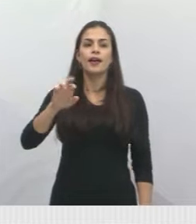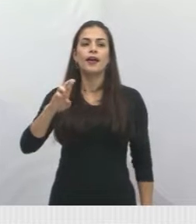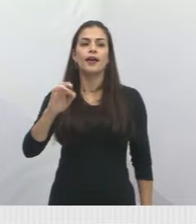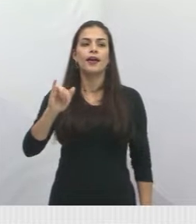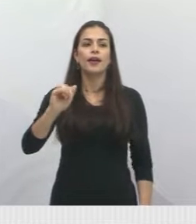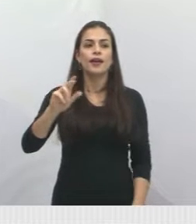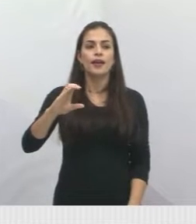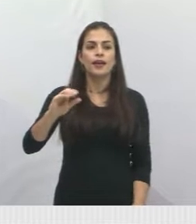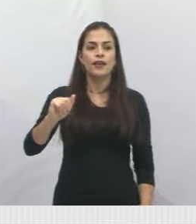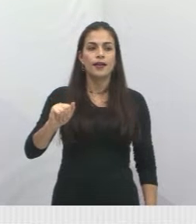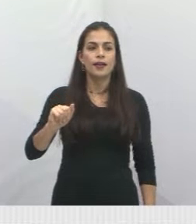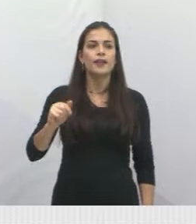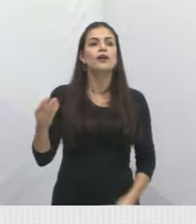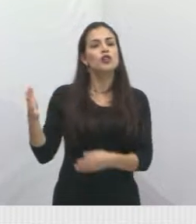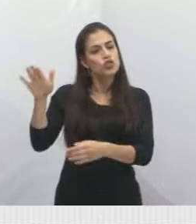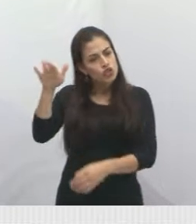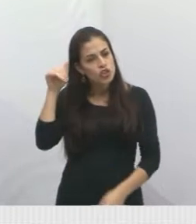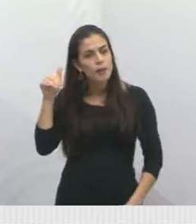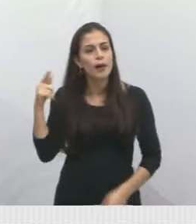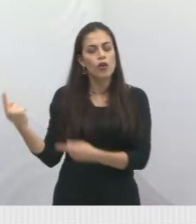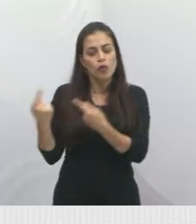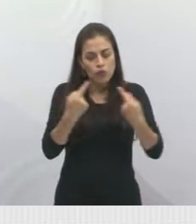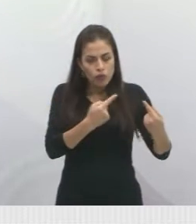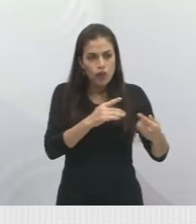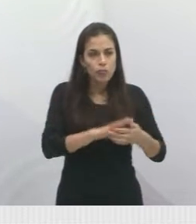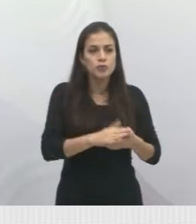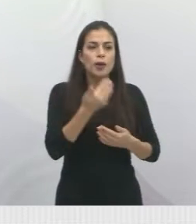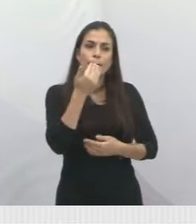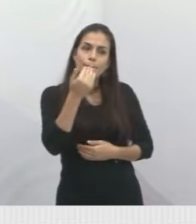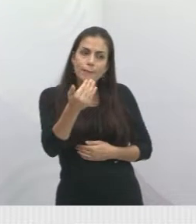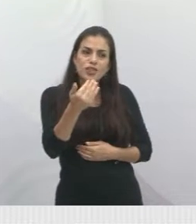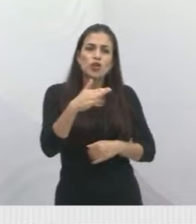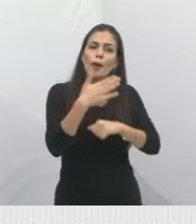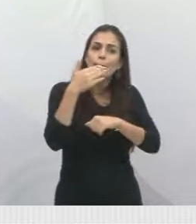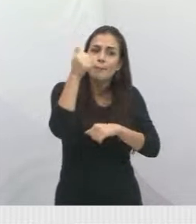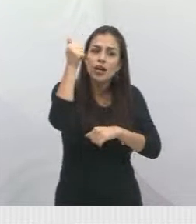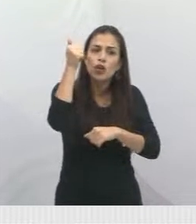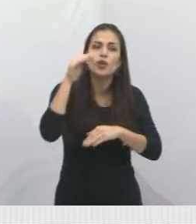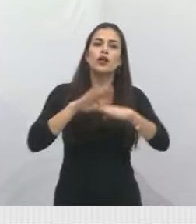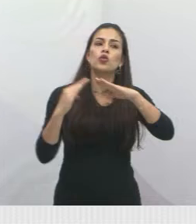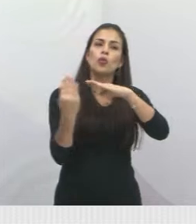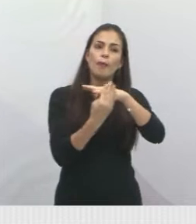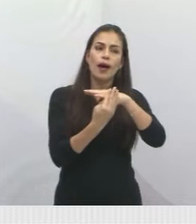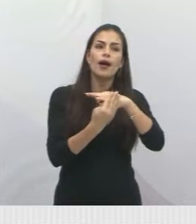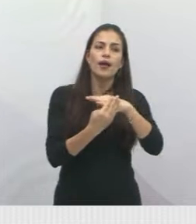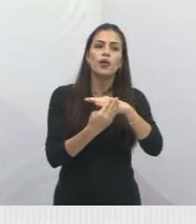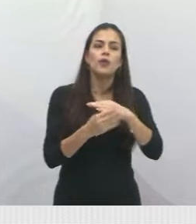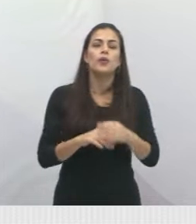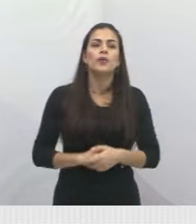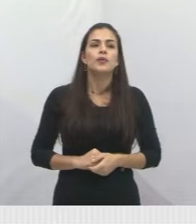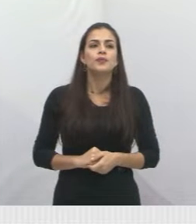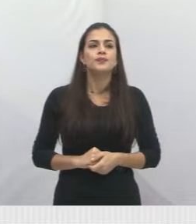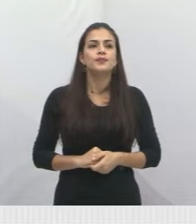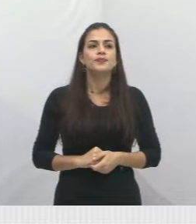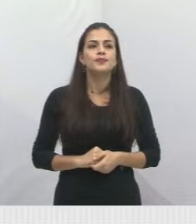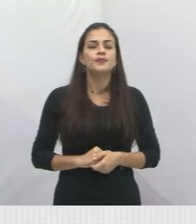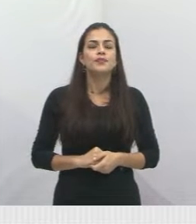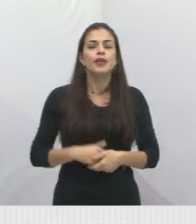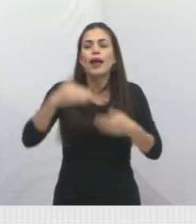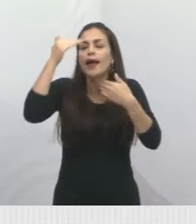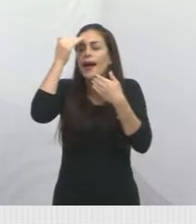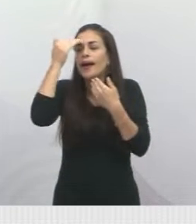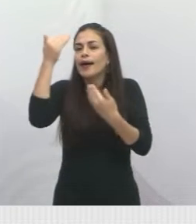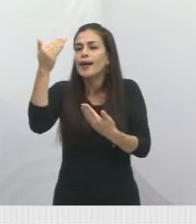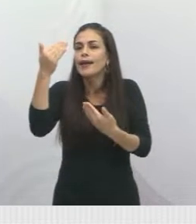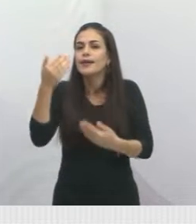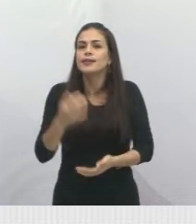lá e solicitamos as melhorias lá para o bairro Balneário Paraíba e também Cidade Jardim. Então, quero